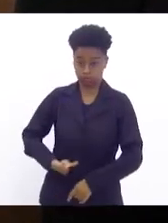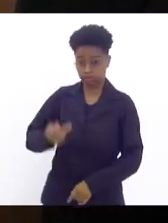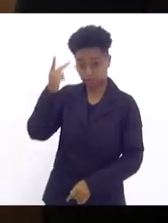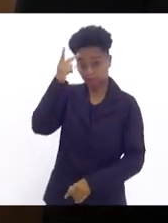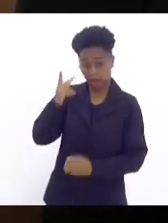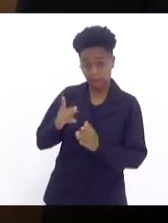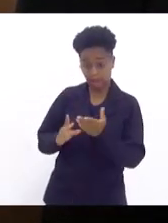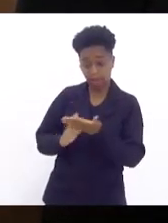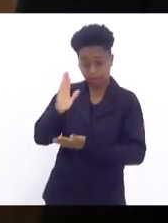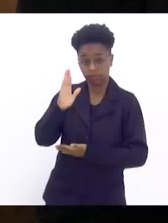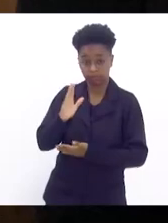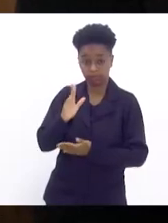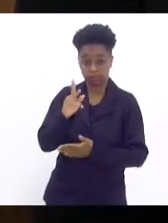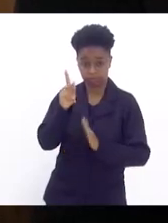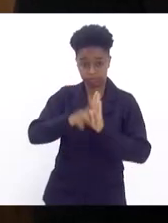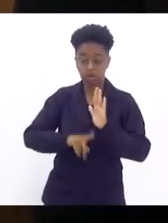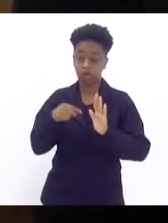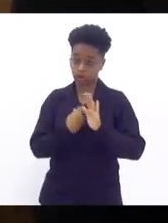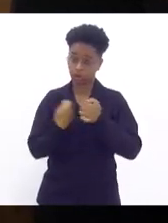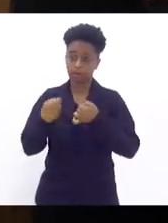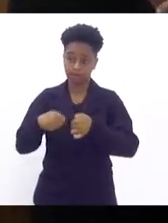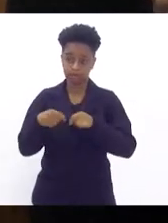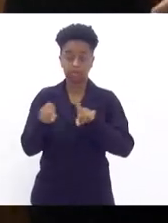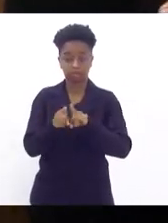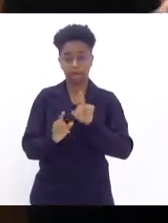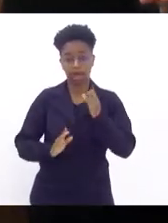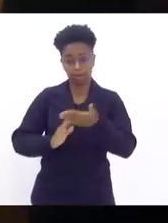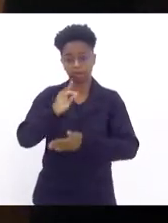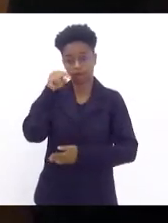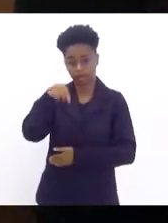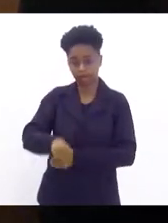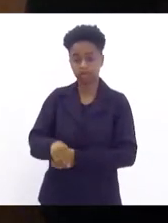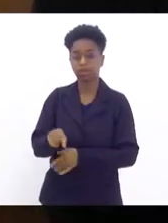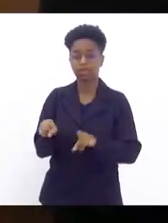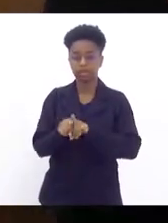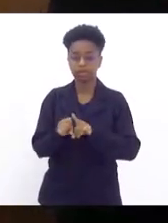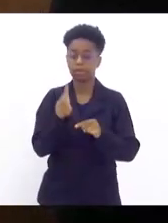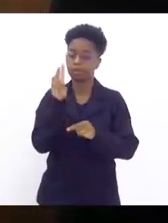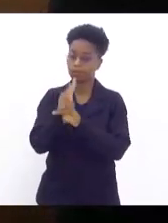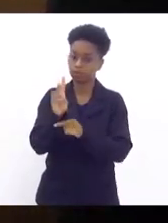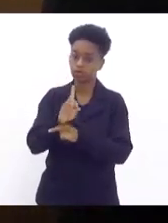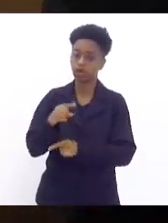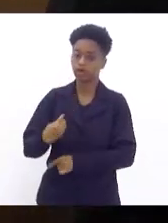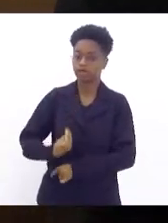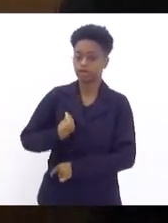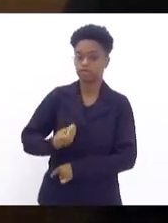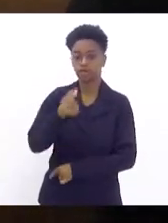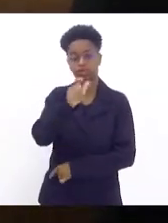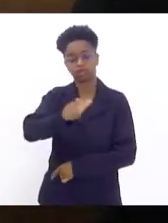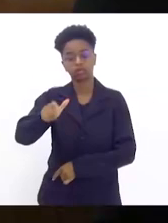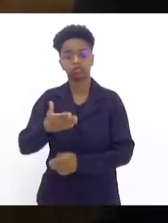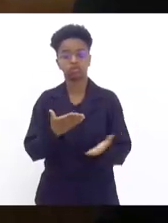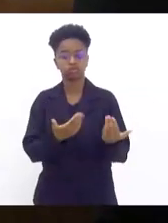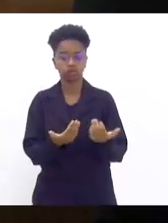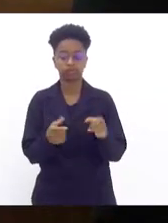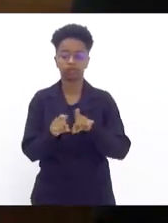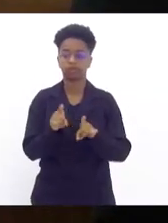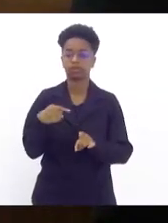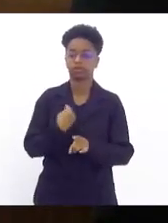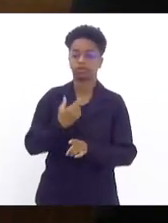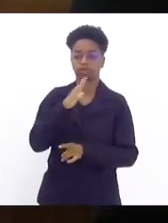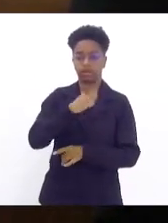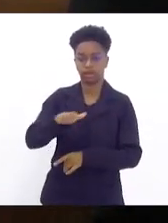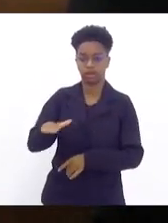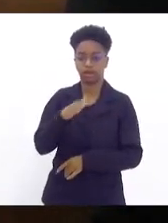Então o que é provérbios eles aqui também na casa e sancionamos e protegemos a vida da Nossa Juventude das nossas crianças